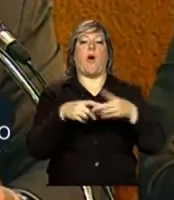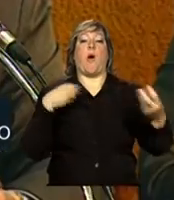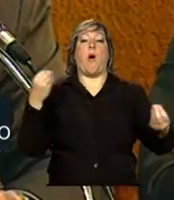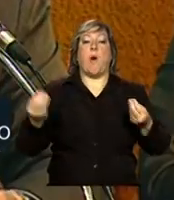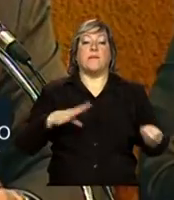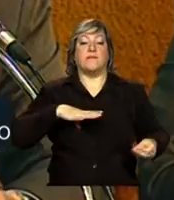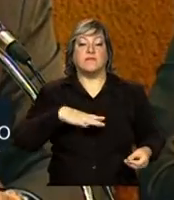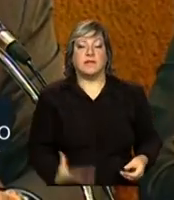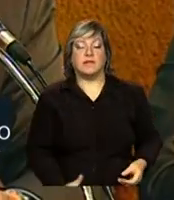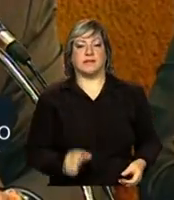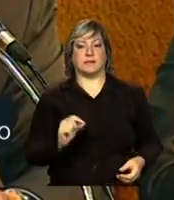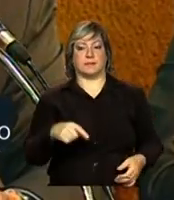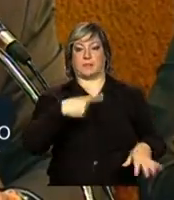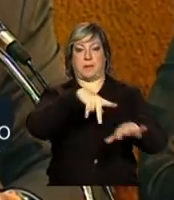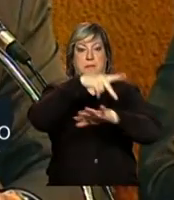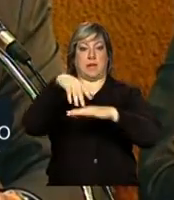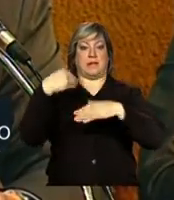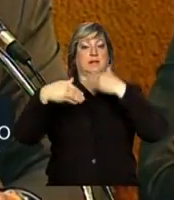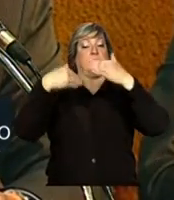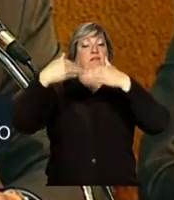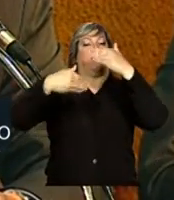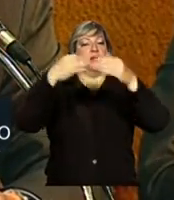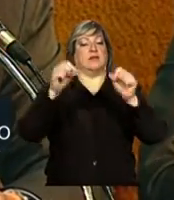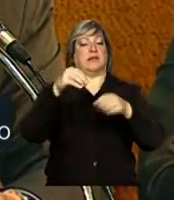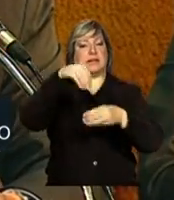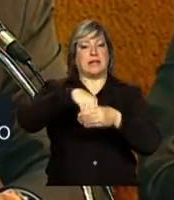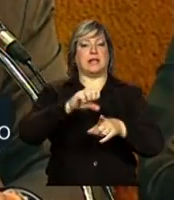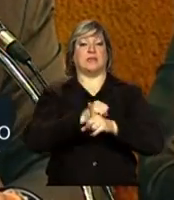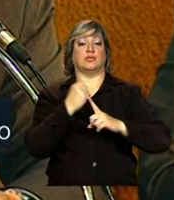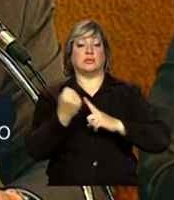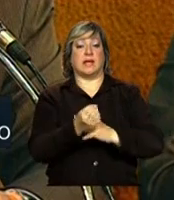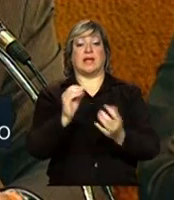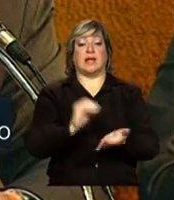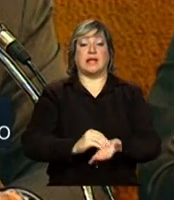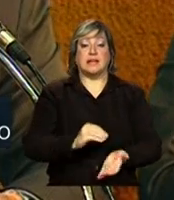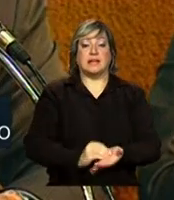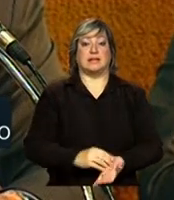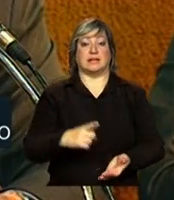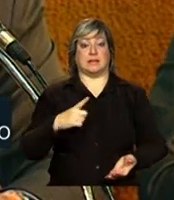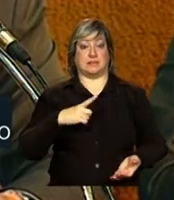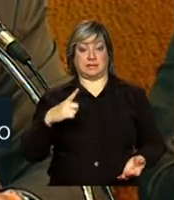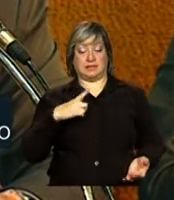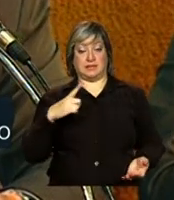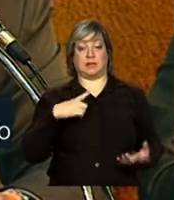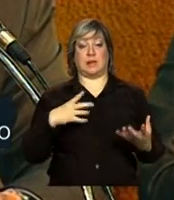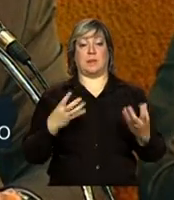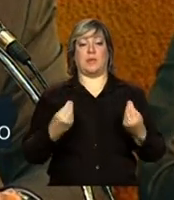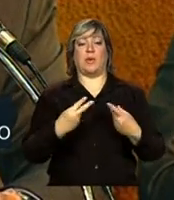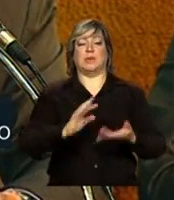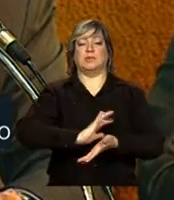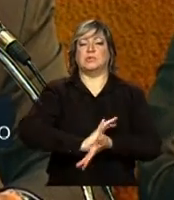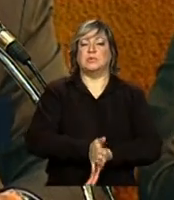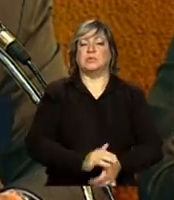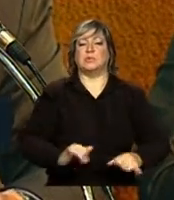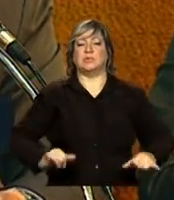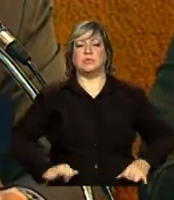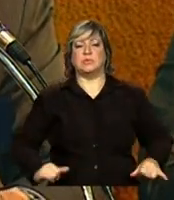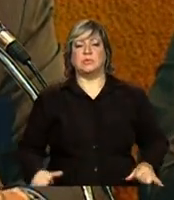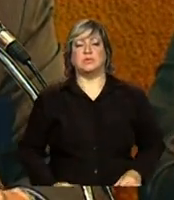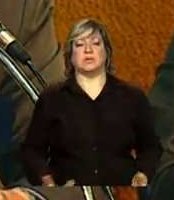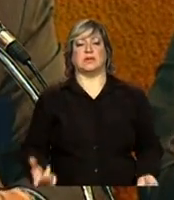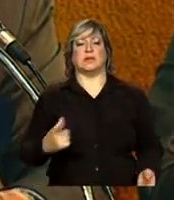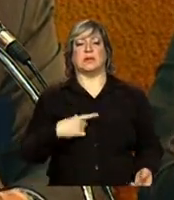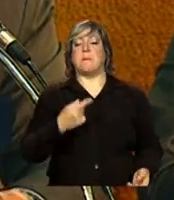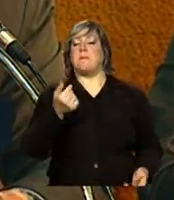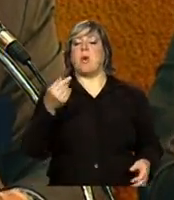no contexto dos países em desenvolvimento em sociedades ainda com elevado grau eh de exclusão às vezes com baixo grau